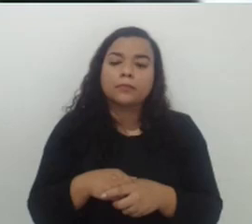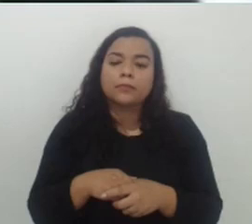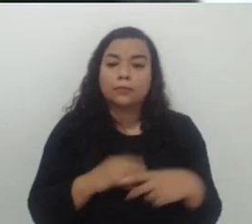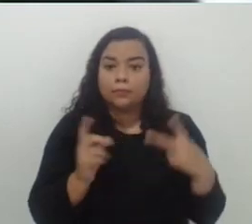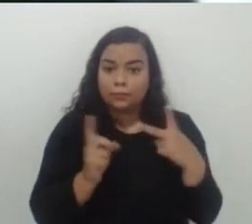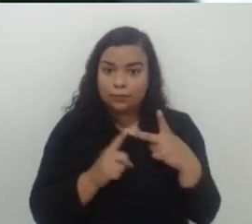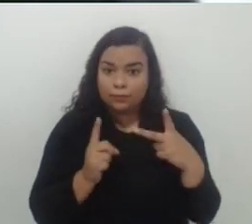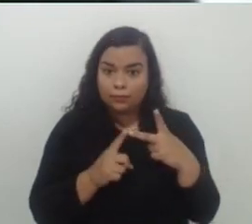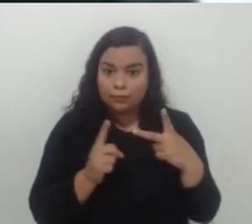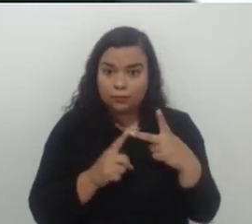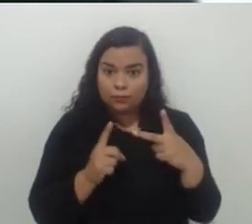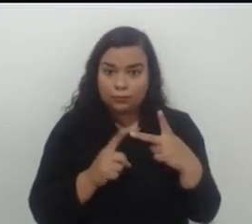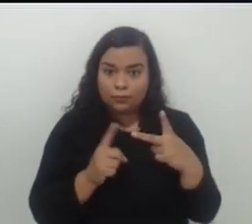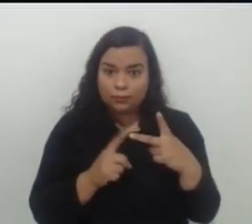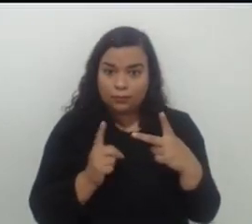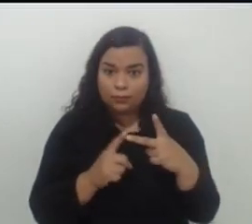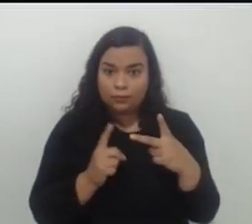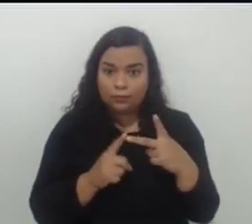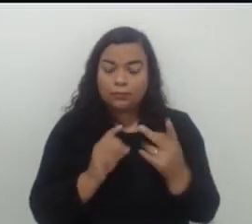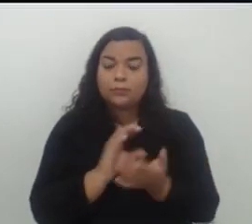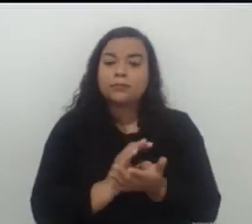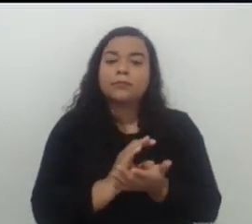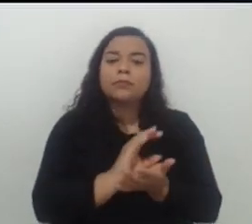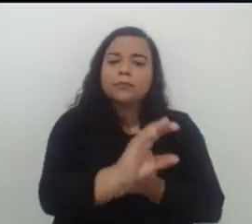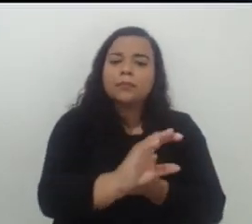2. Despacho datado de